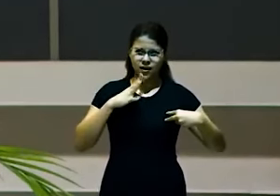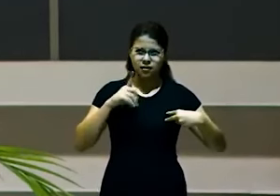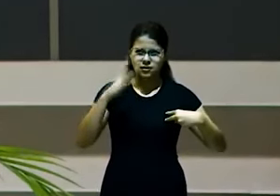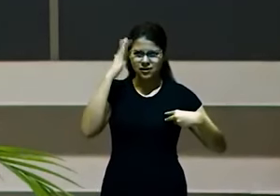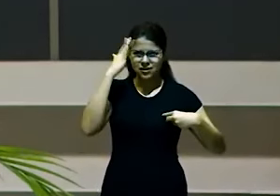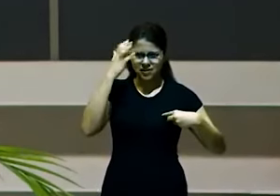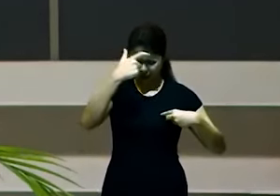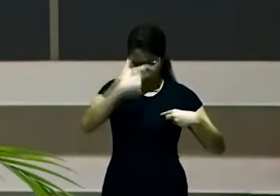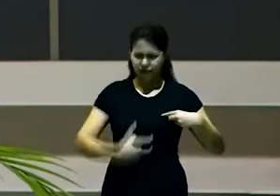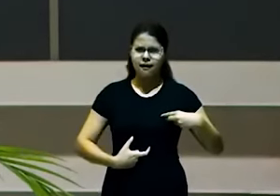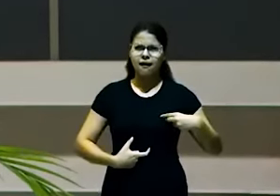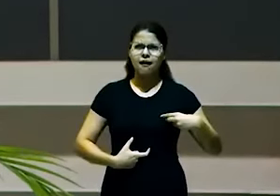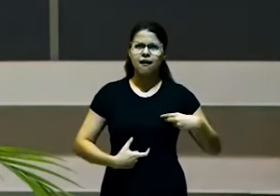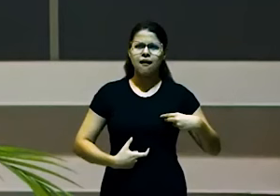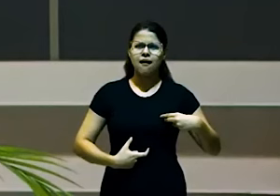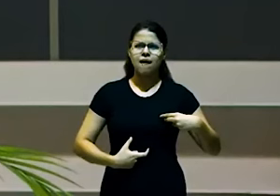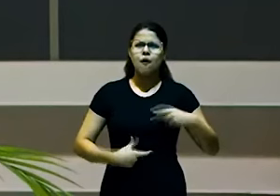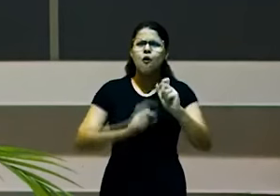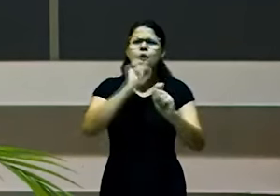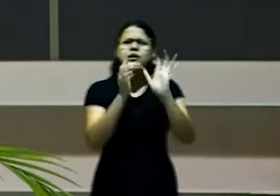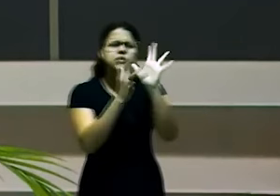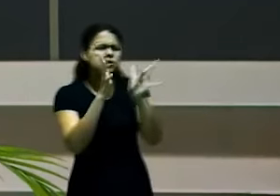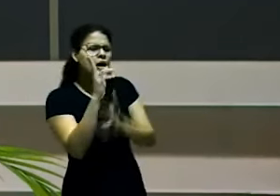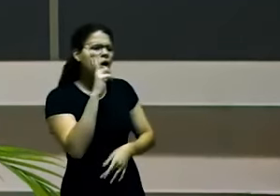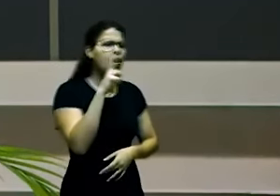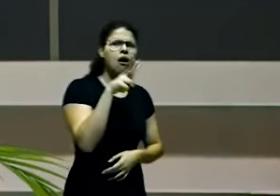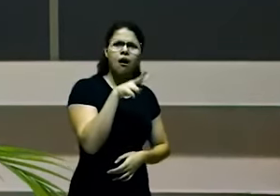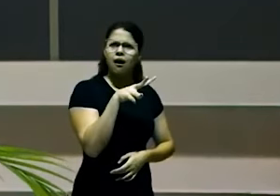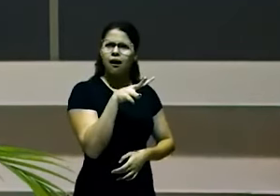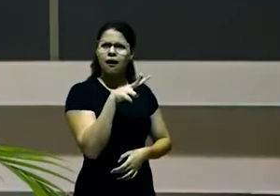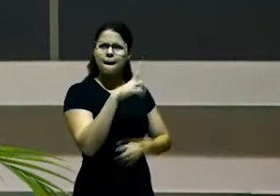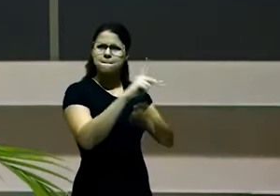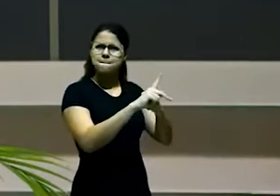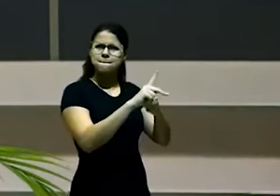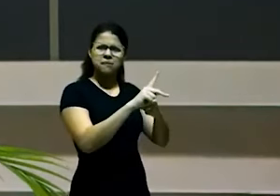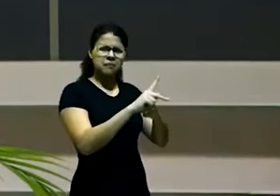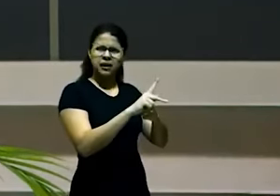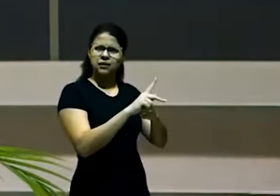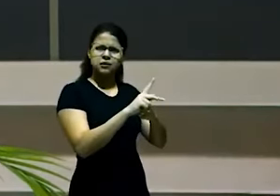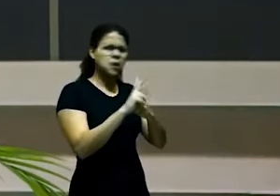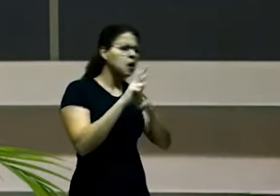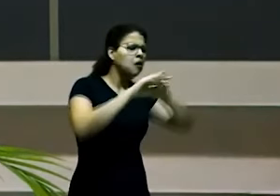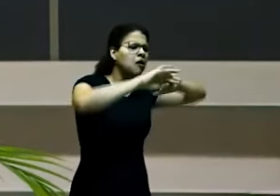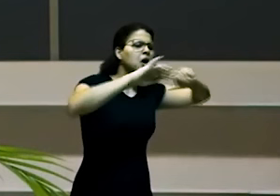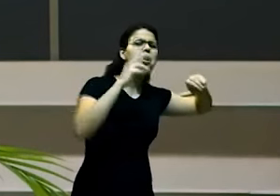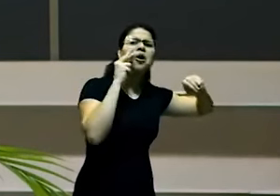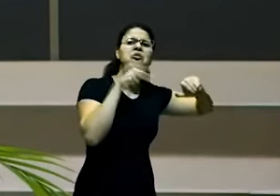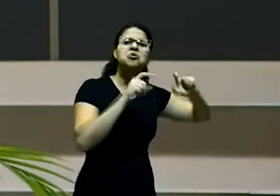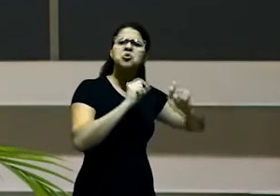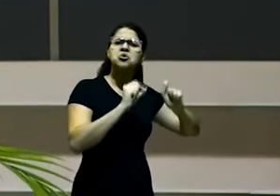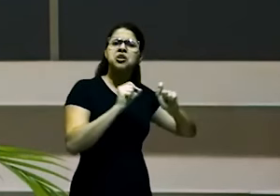foi que Jesus encontrou em Pedro para que Deus insistisse tanto na vida desse